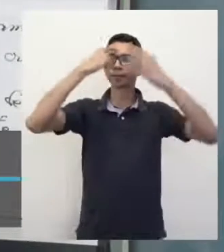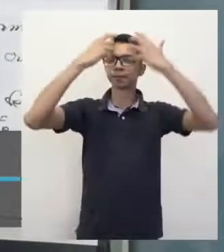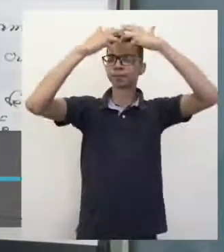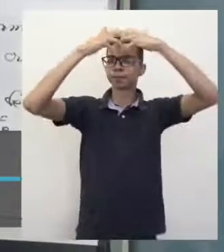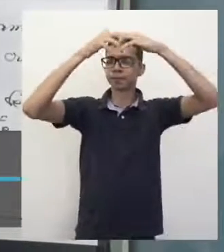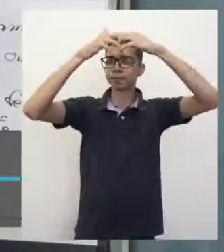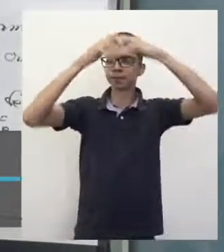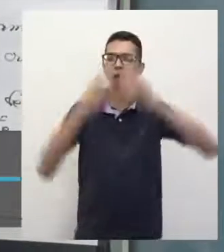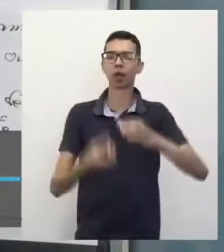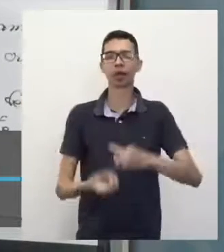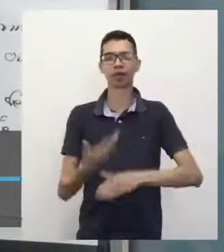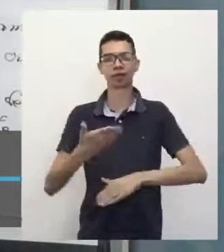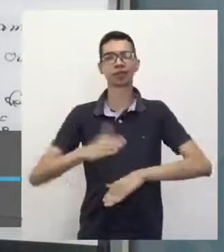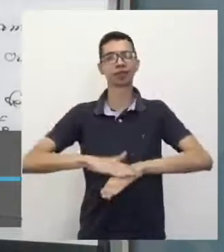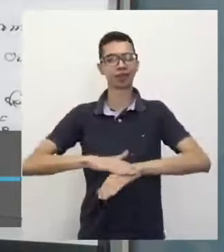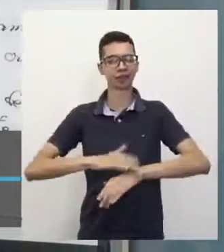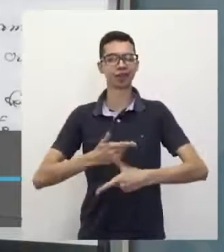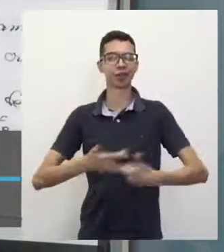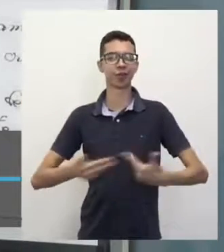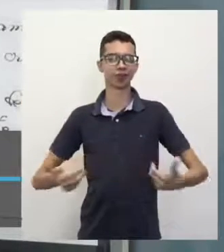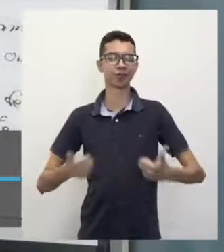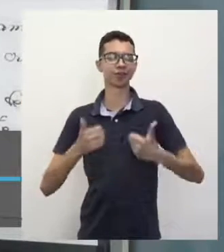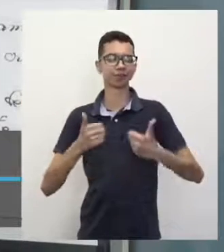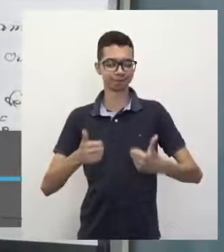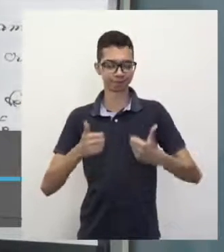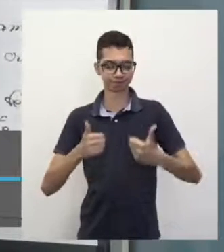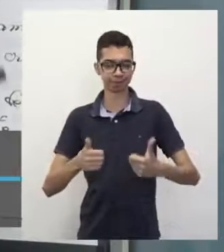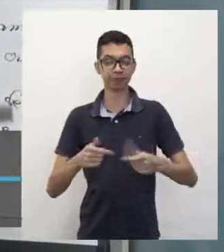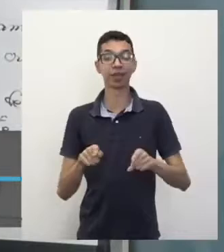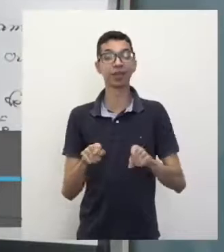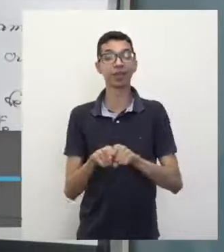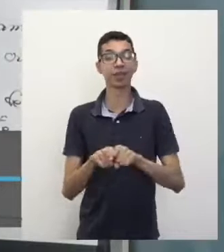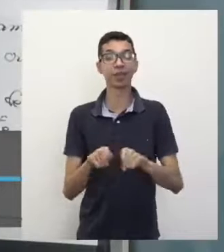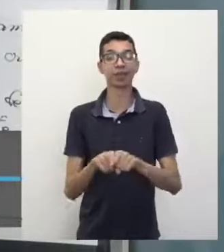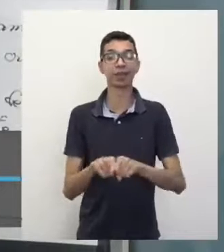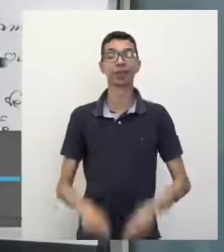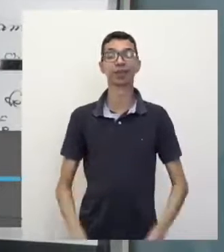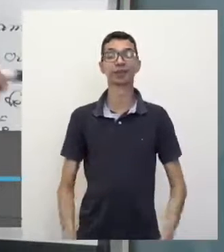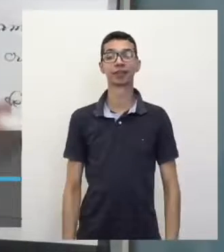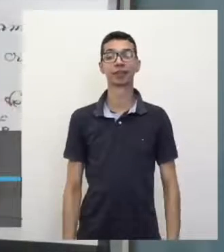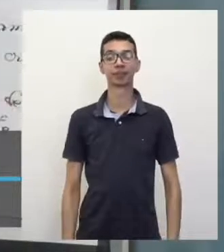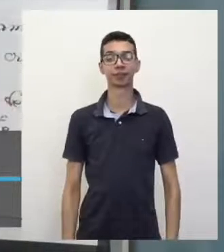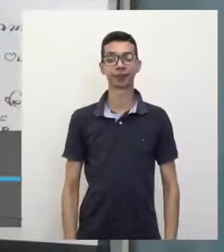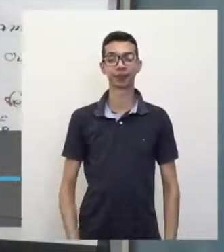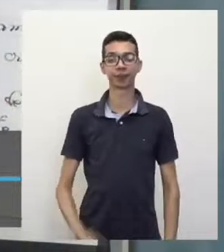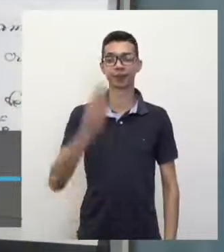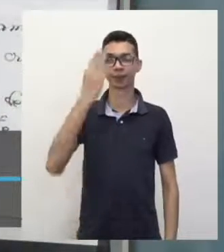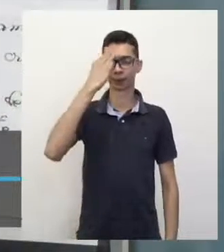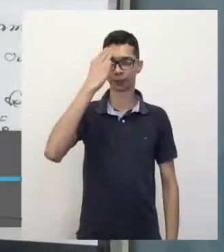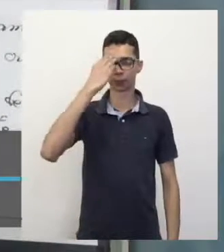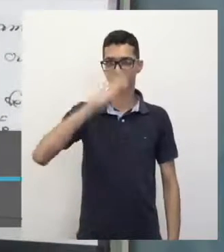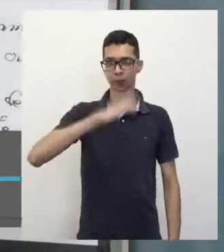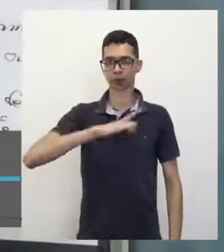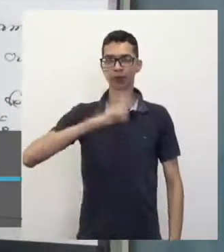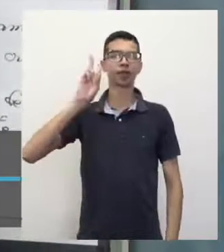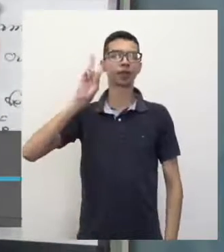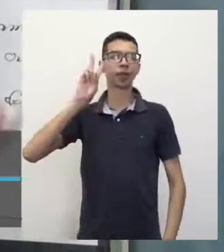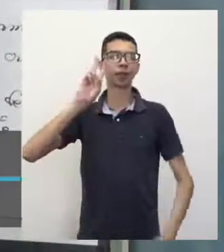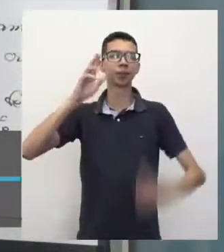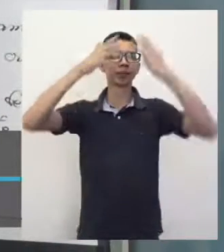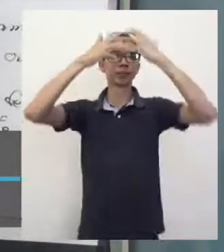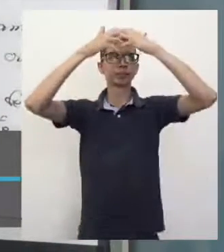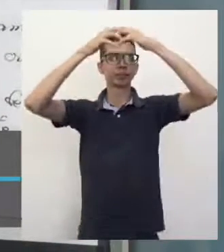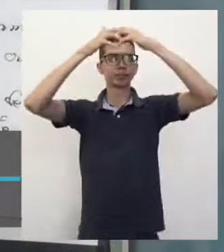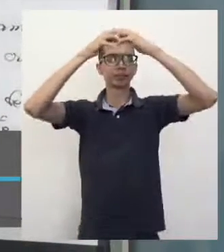criação atual, tá certo? E, além, né, de recorrer a essas memórias afetivas, a toda essa